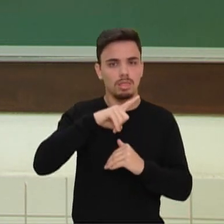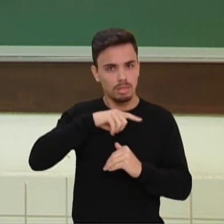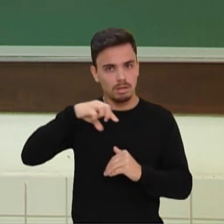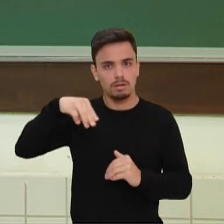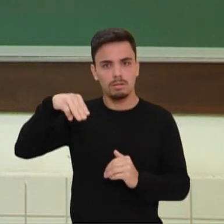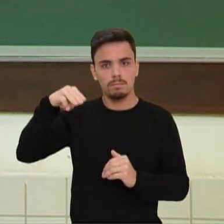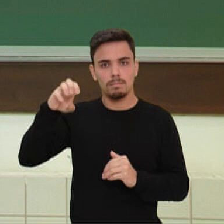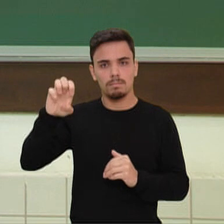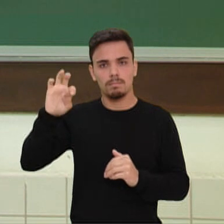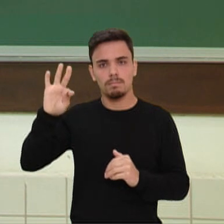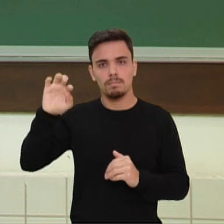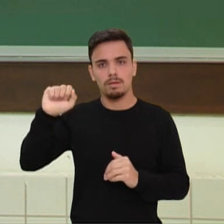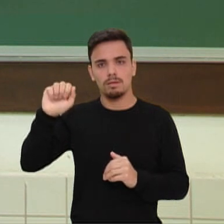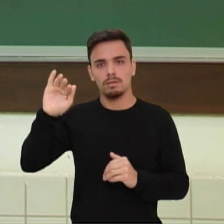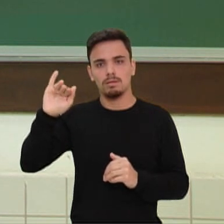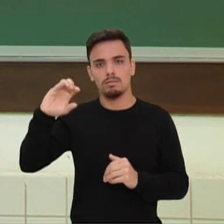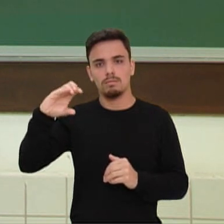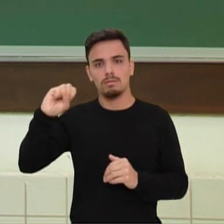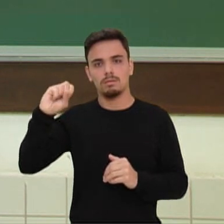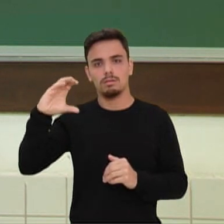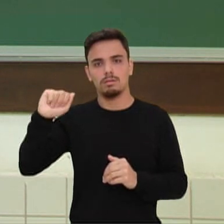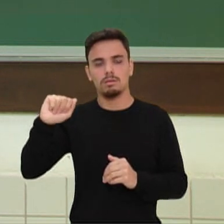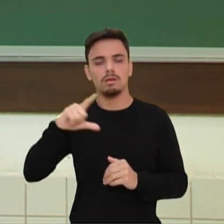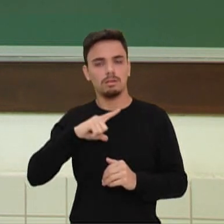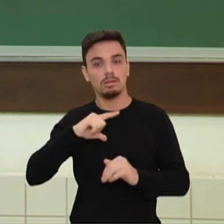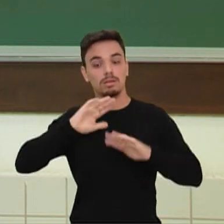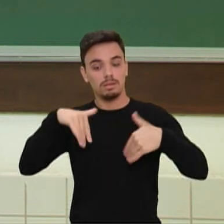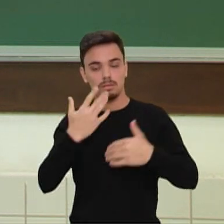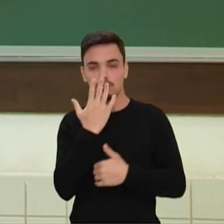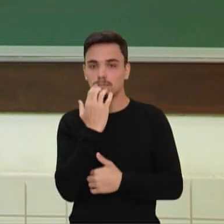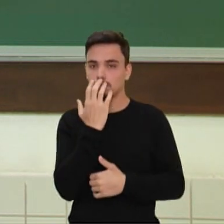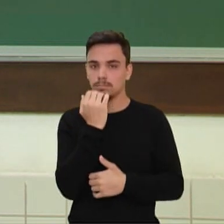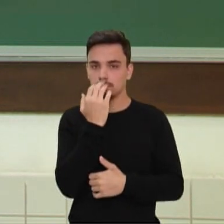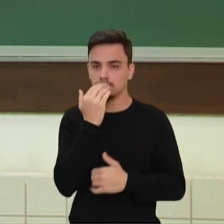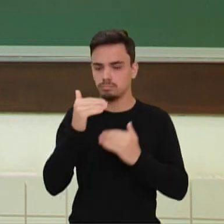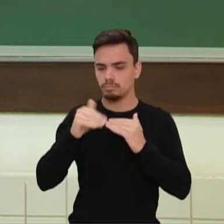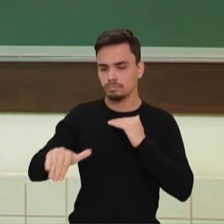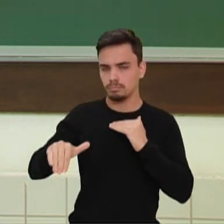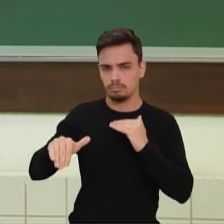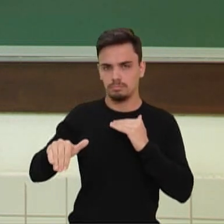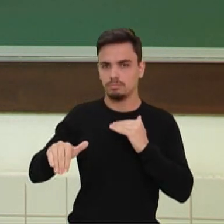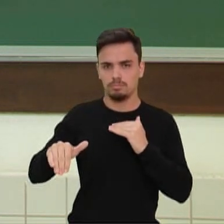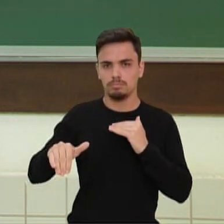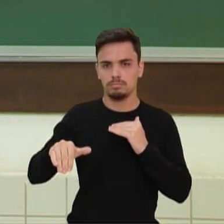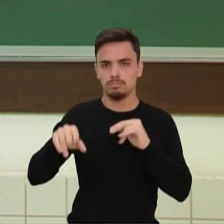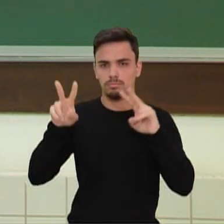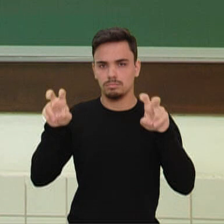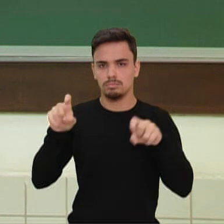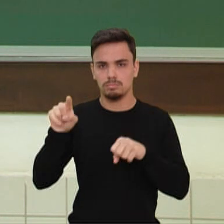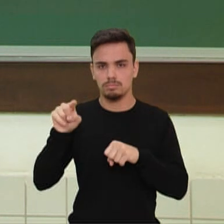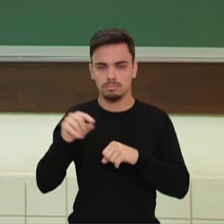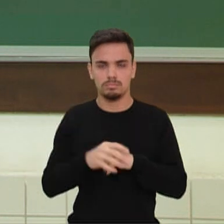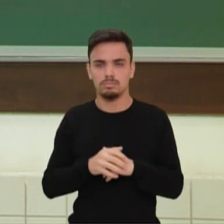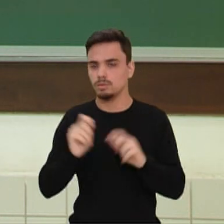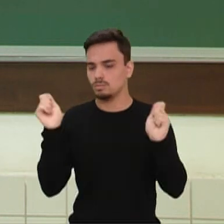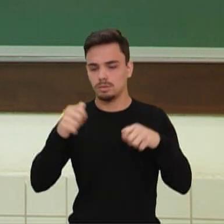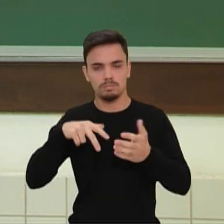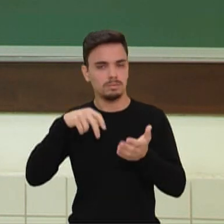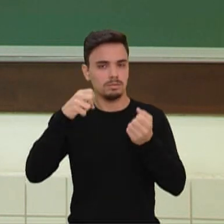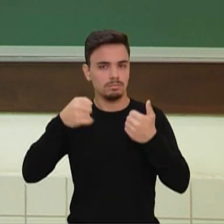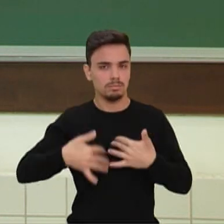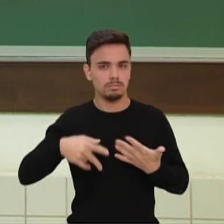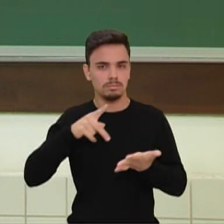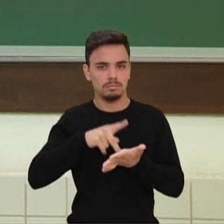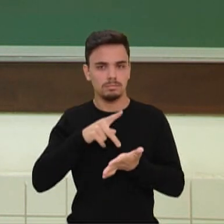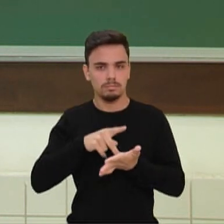Nietzsche discorda da metafísica, ele acredita que a metafísica não é uma maneira eficiente para explicar a realidade. Né?